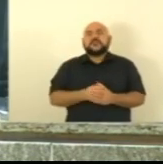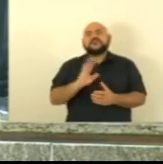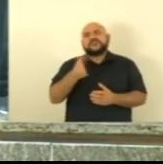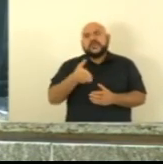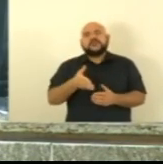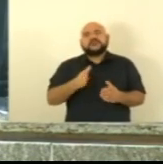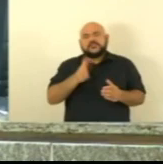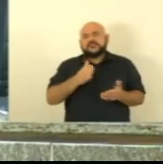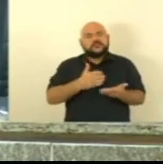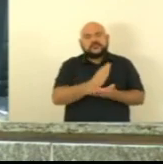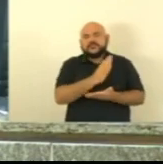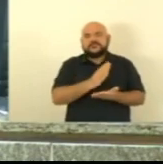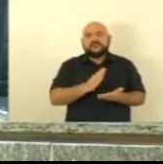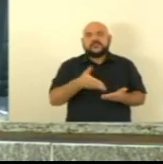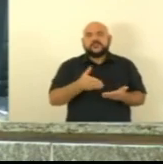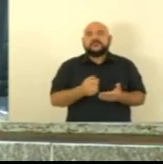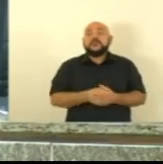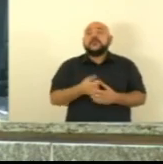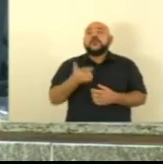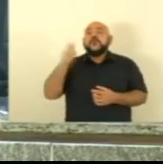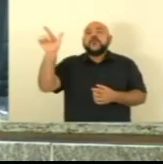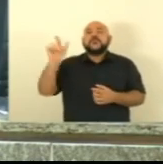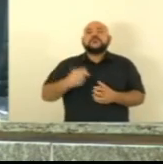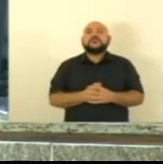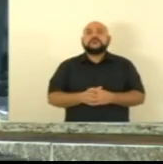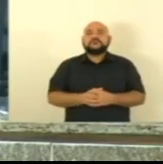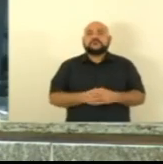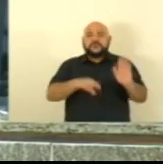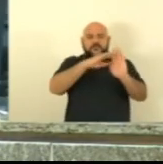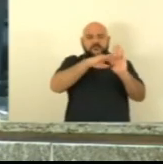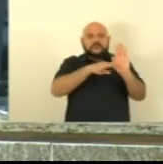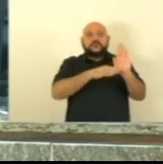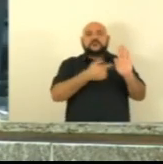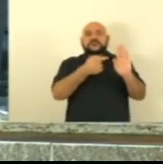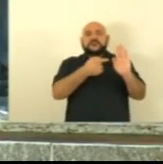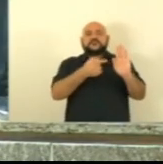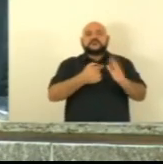aqui já houve um requerimento aí, deputado Calegari. Item 7.